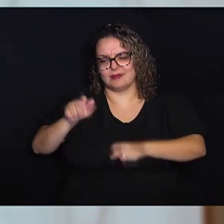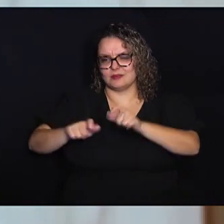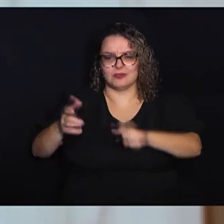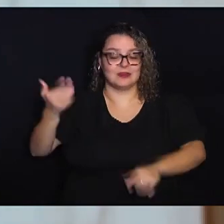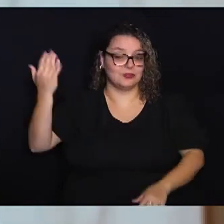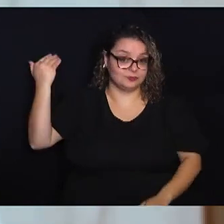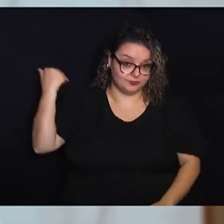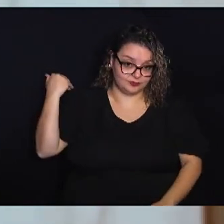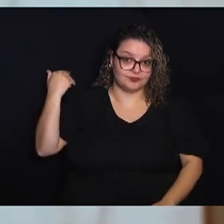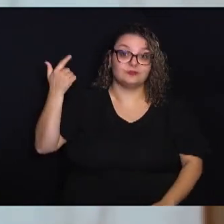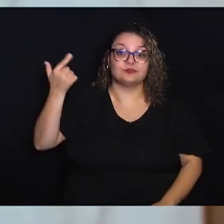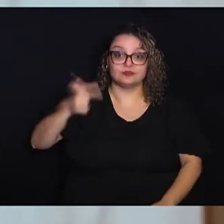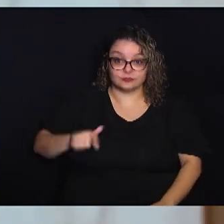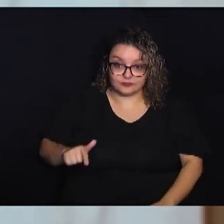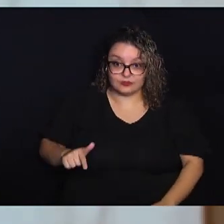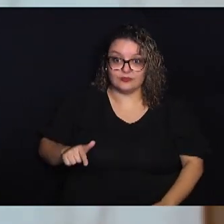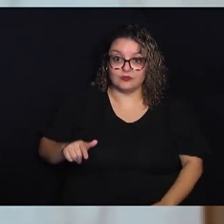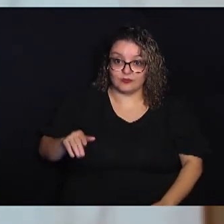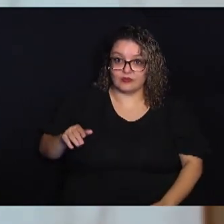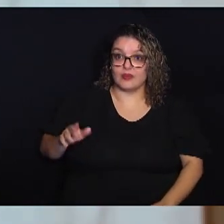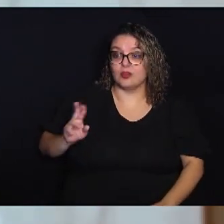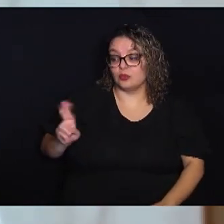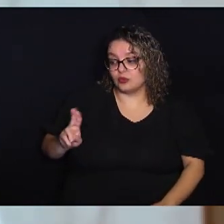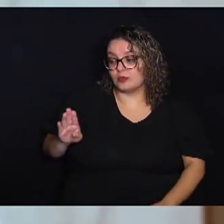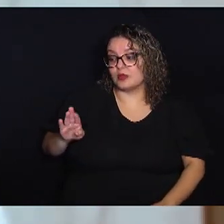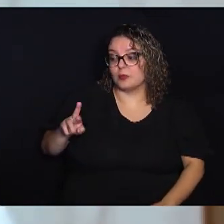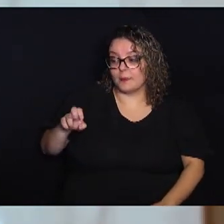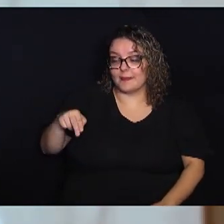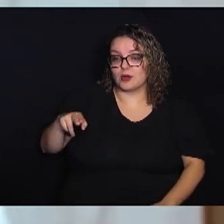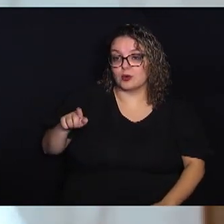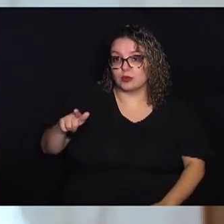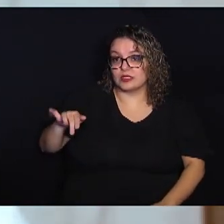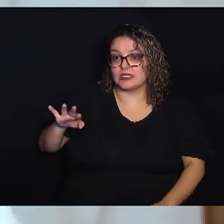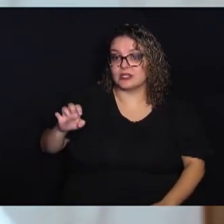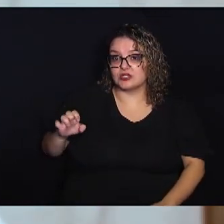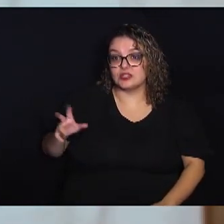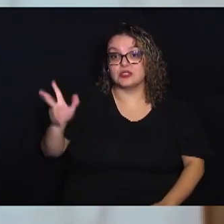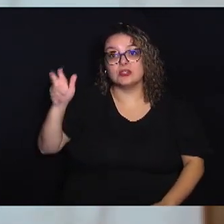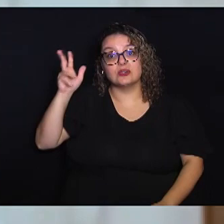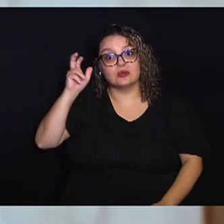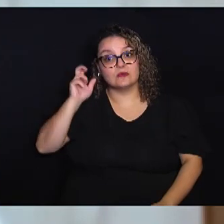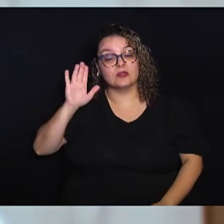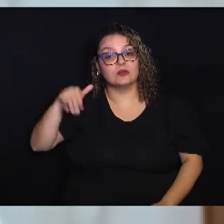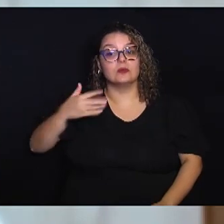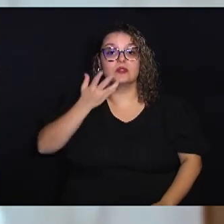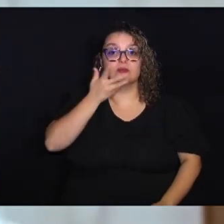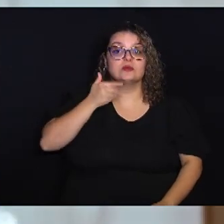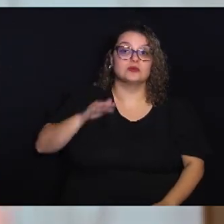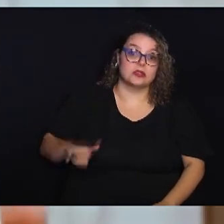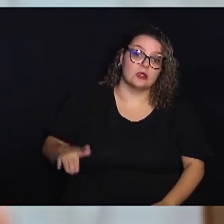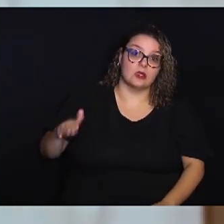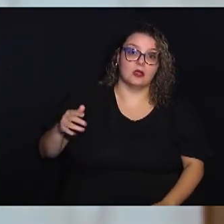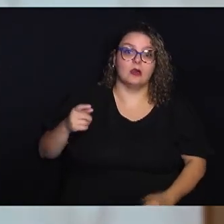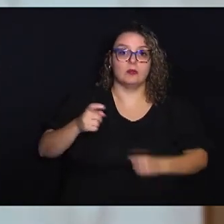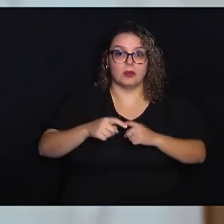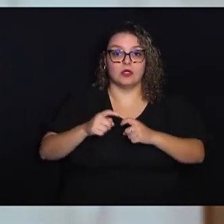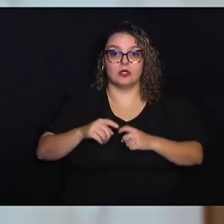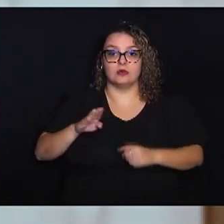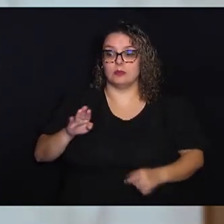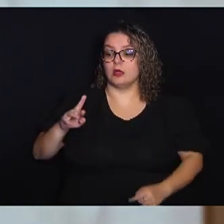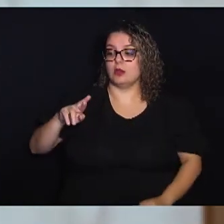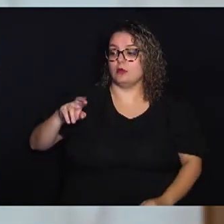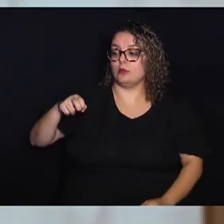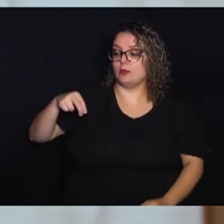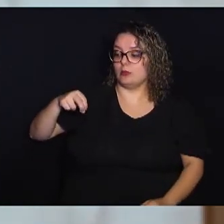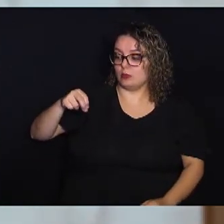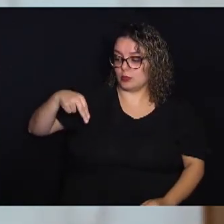aí continua perpetuando essa nomenclatura que deve ter ouvido quando era criança. Não, o médico falou que eu tenho uma bronquite